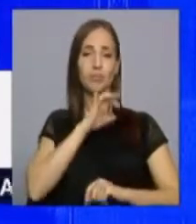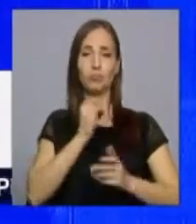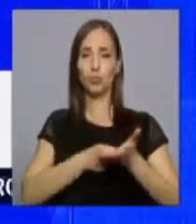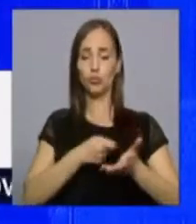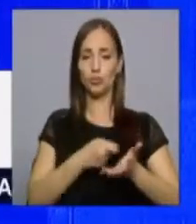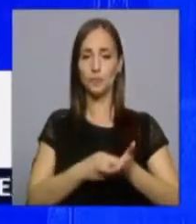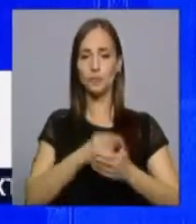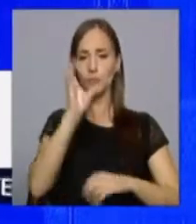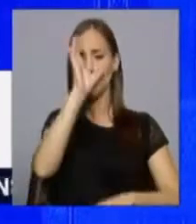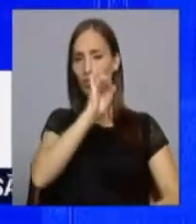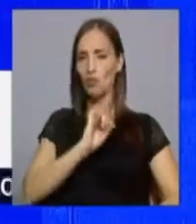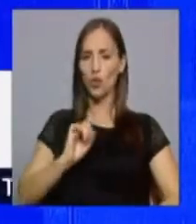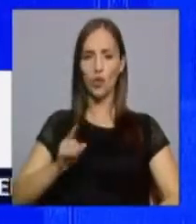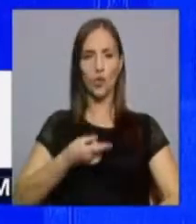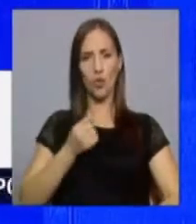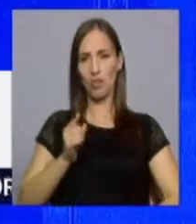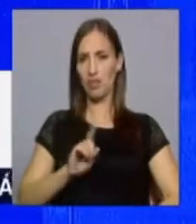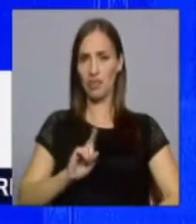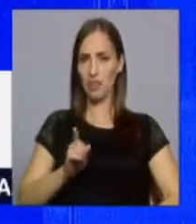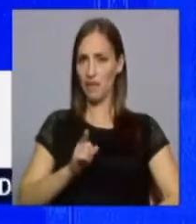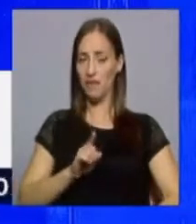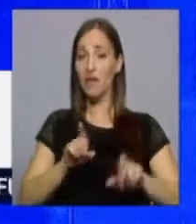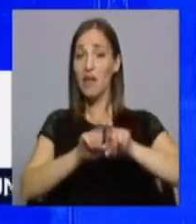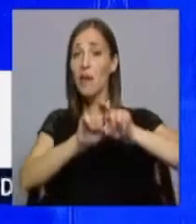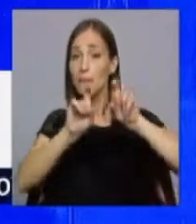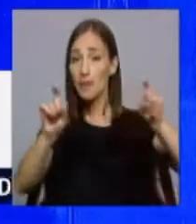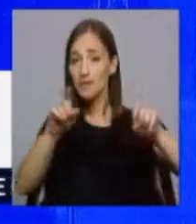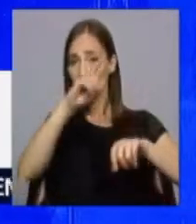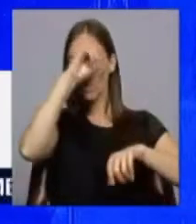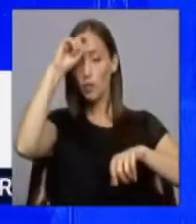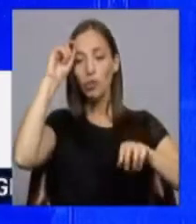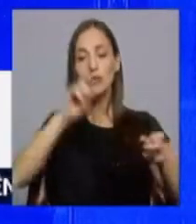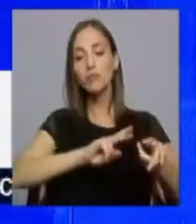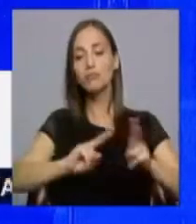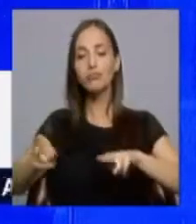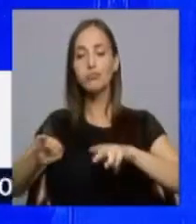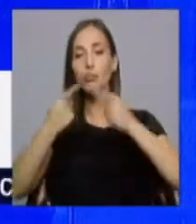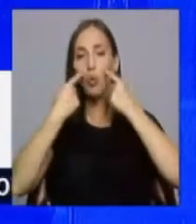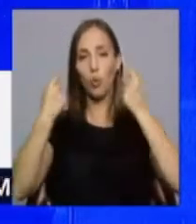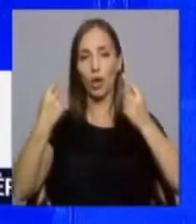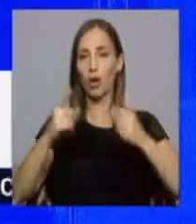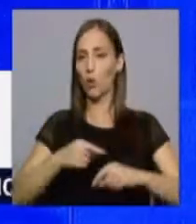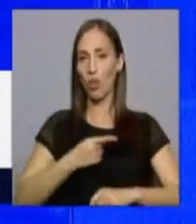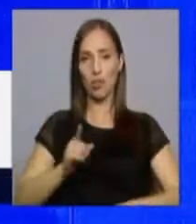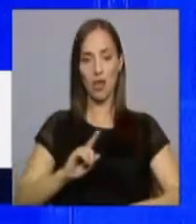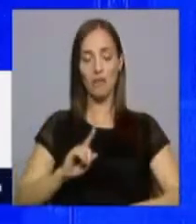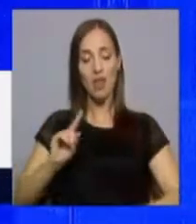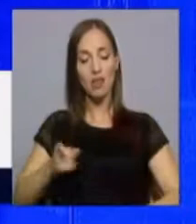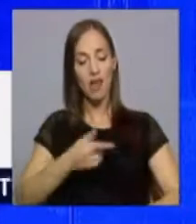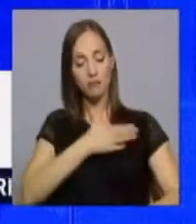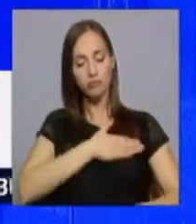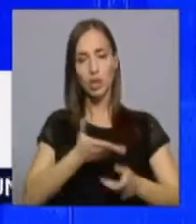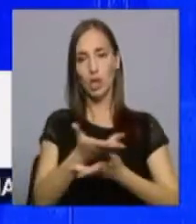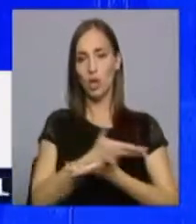deve nacionalizar as empresas que estão a passar dificuldades. Deve ter patriotismo económico,